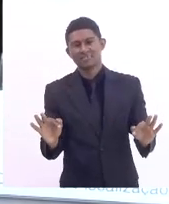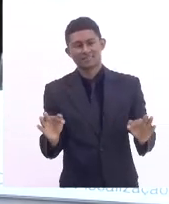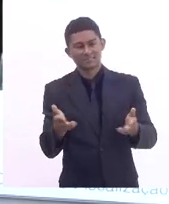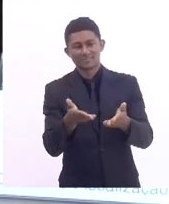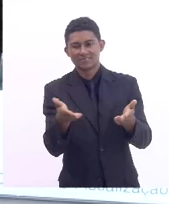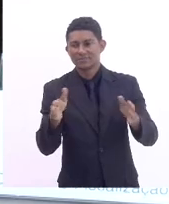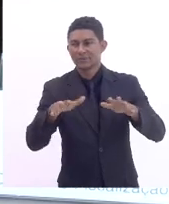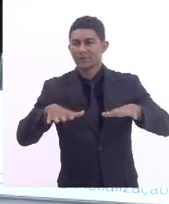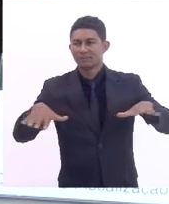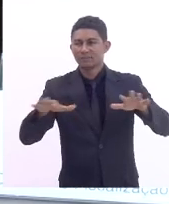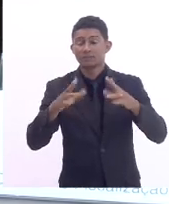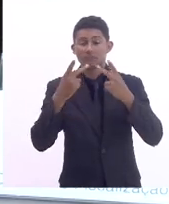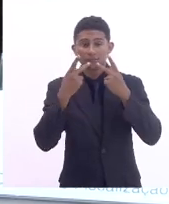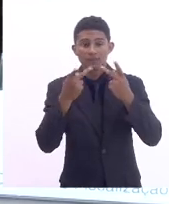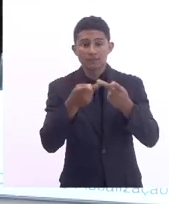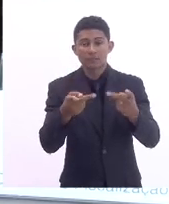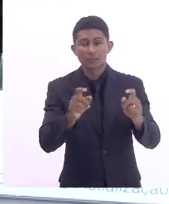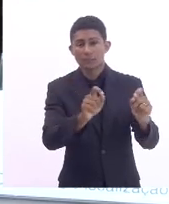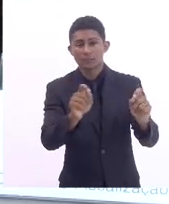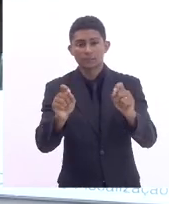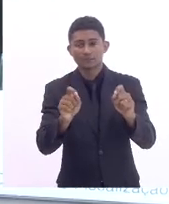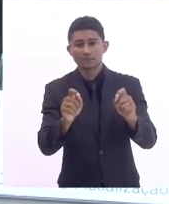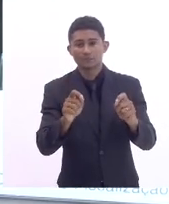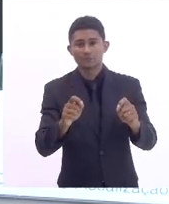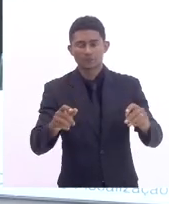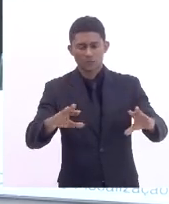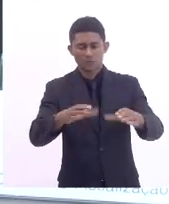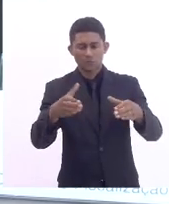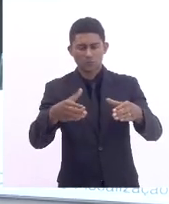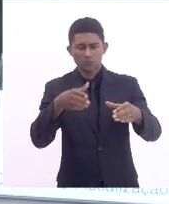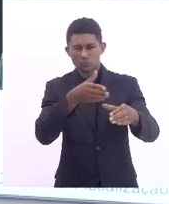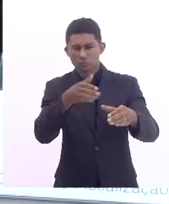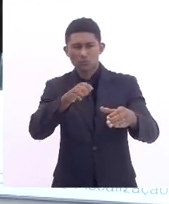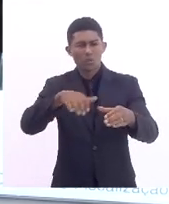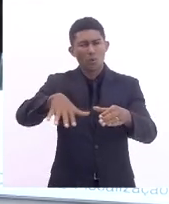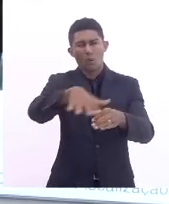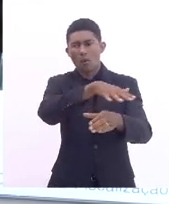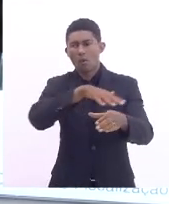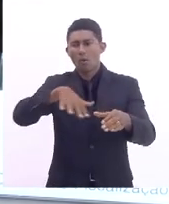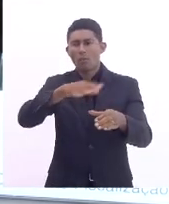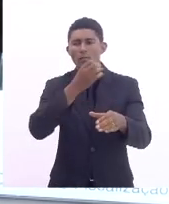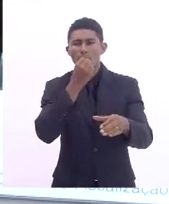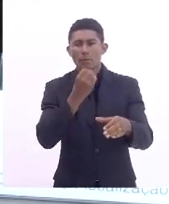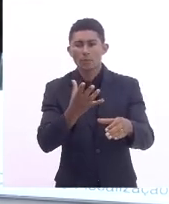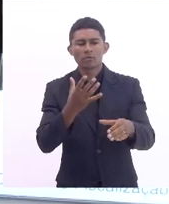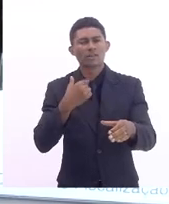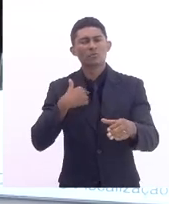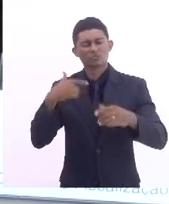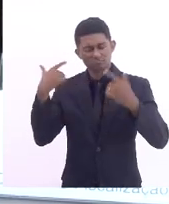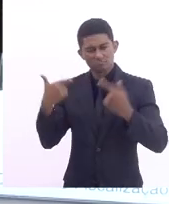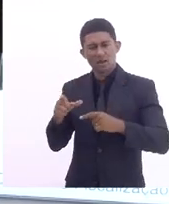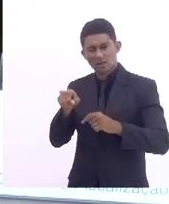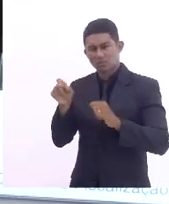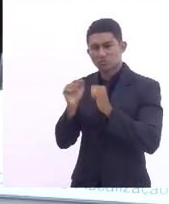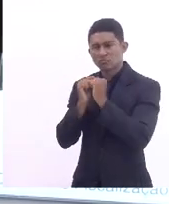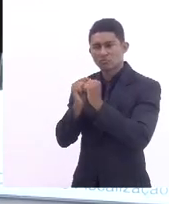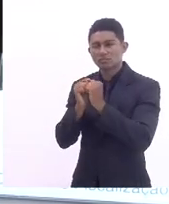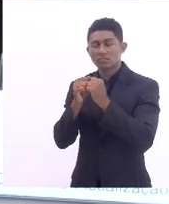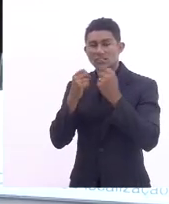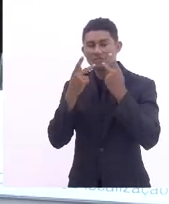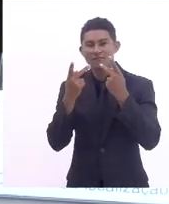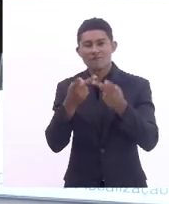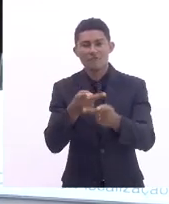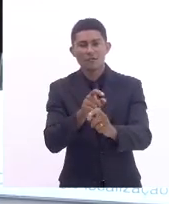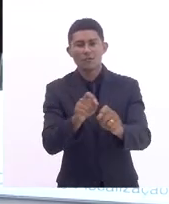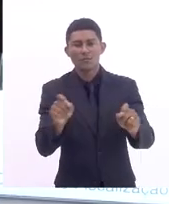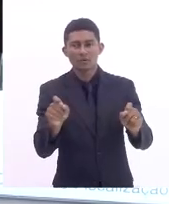colegas que já estão e dizer que esse time é muito bom eu vou e esse povo e eu posso dizer presente de